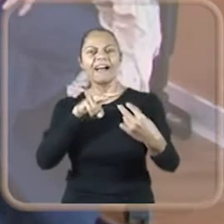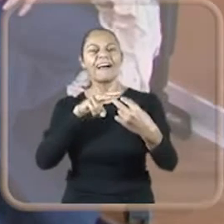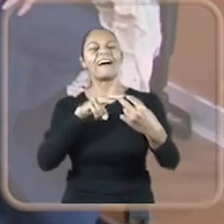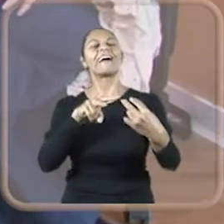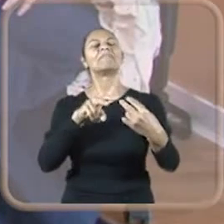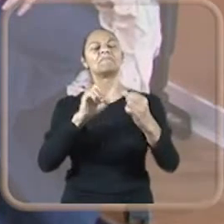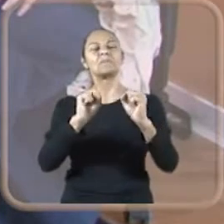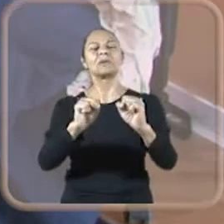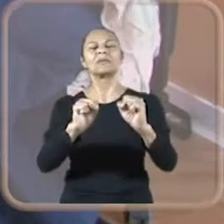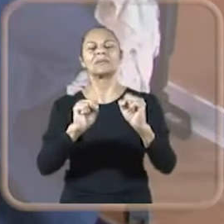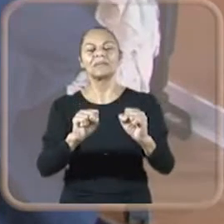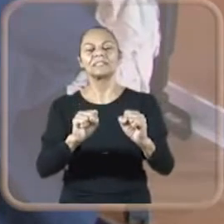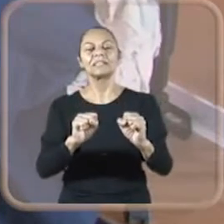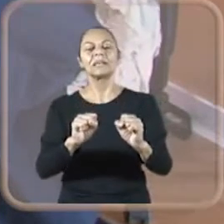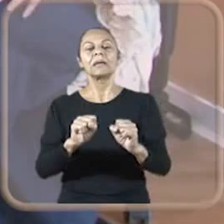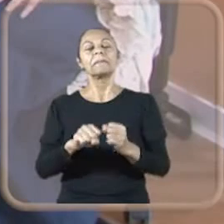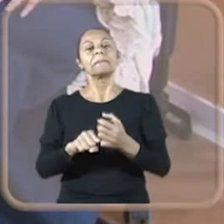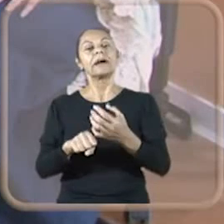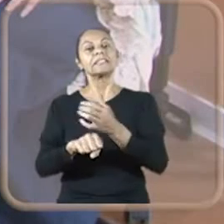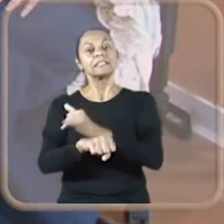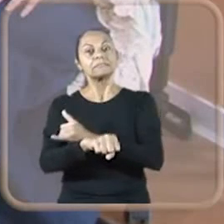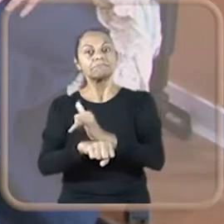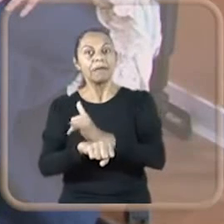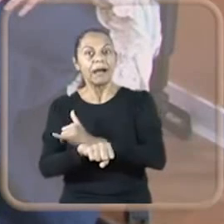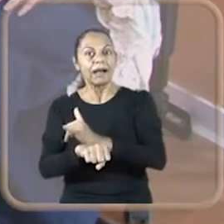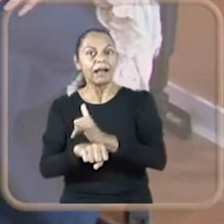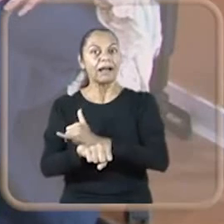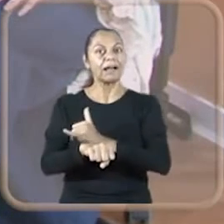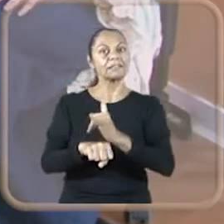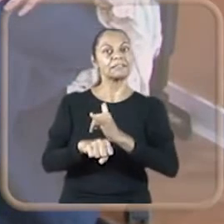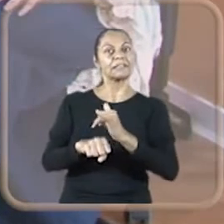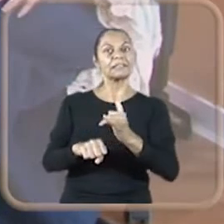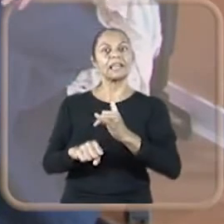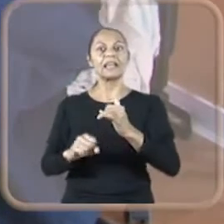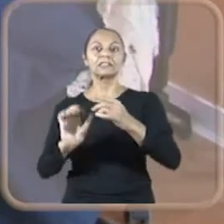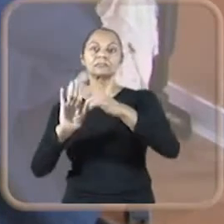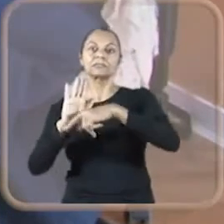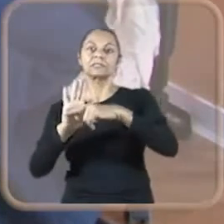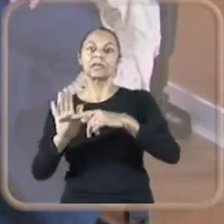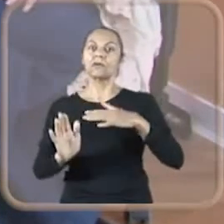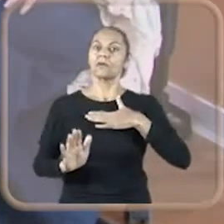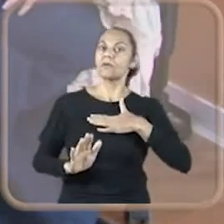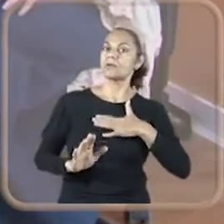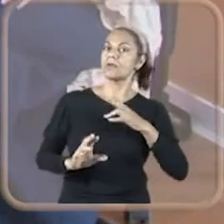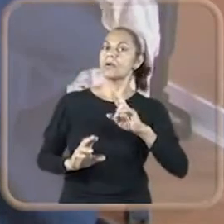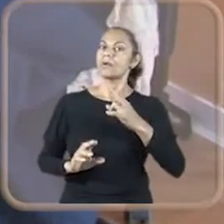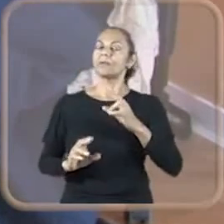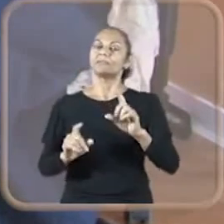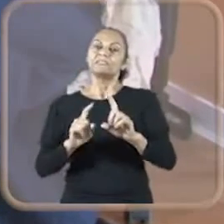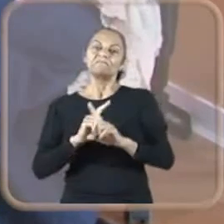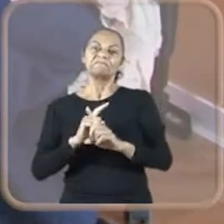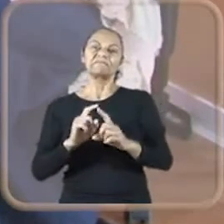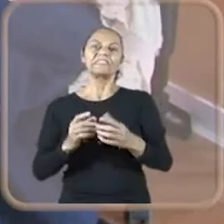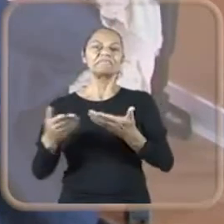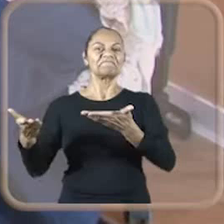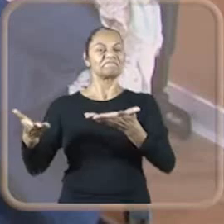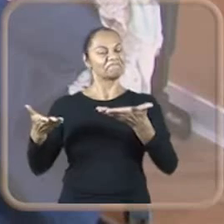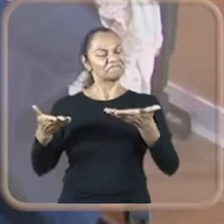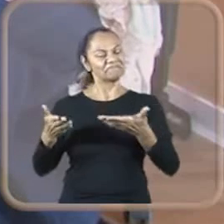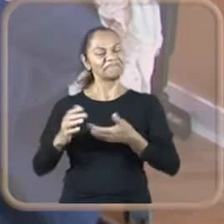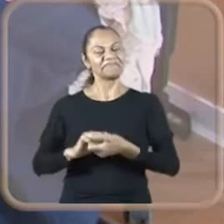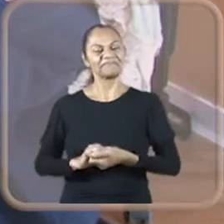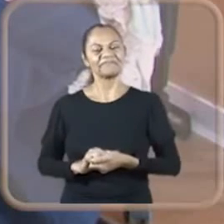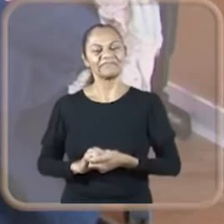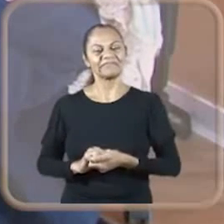um círculo restaurativo para conhecerem a técnica e nos dizerem se gostam ou não. Fica um convite no ar aqui, agradecendo a todo mundo que está